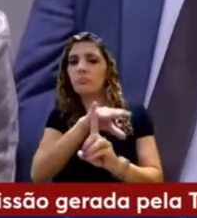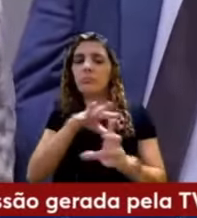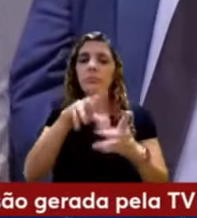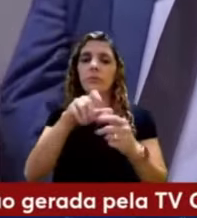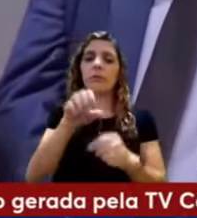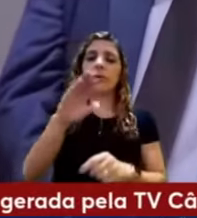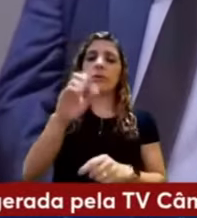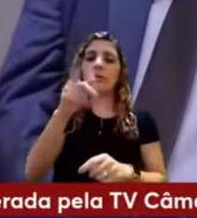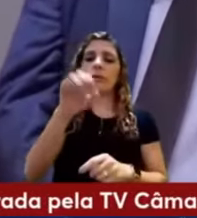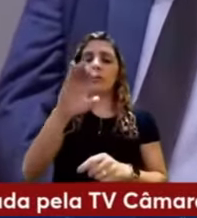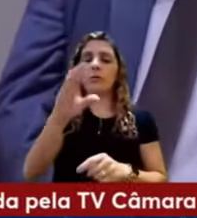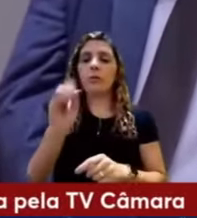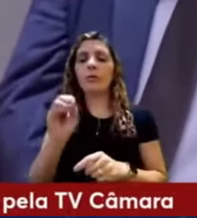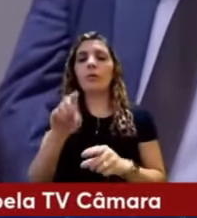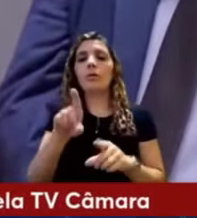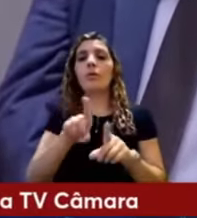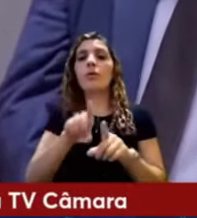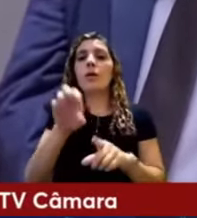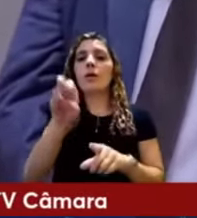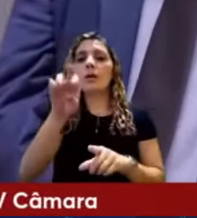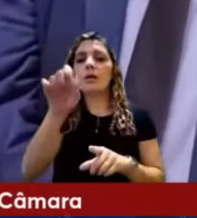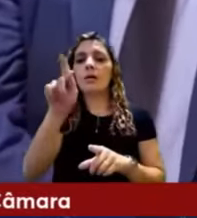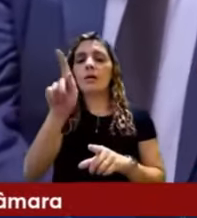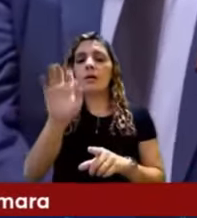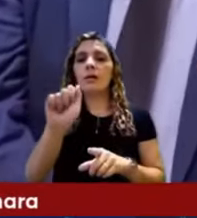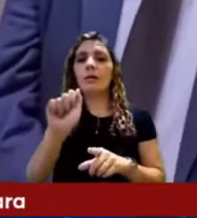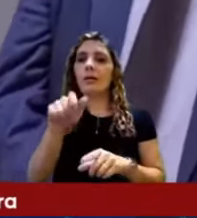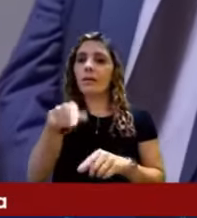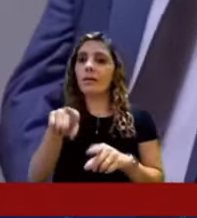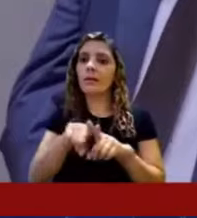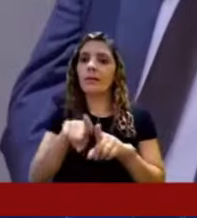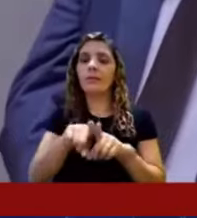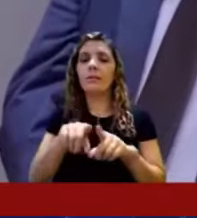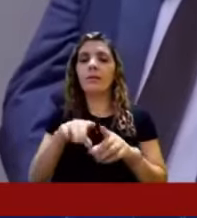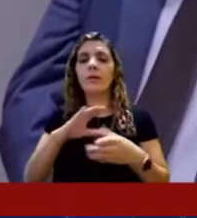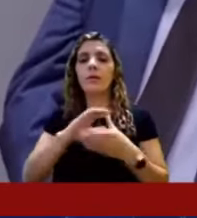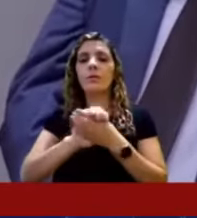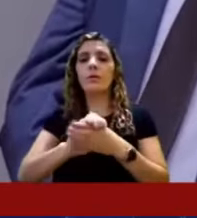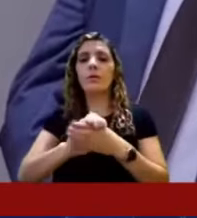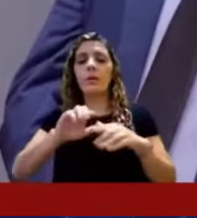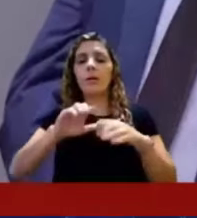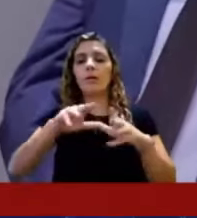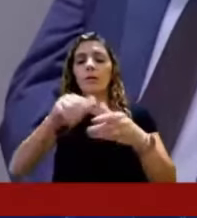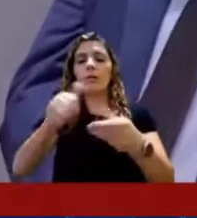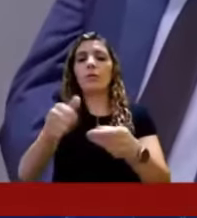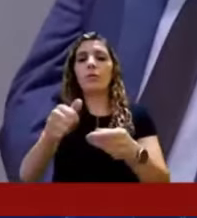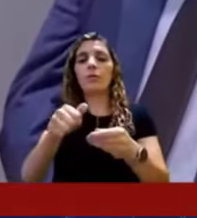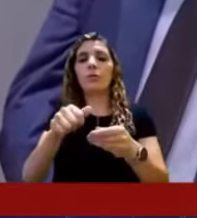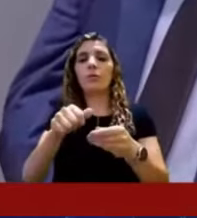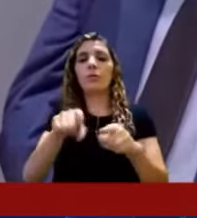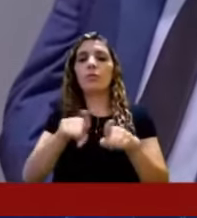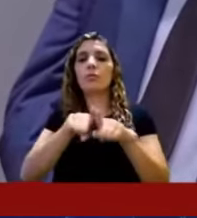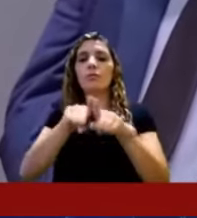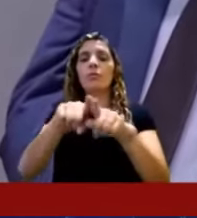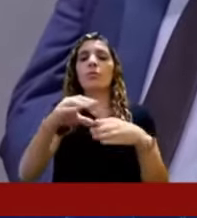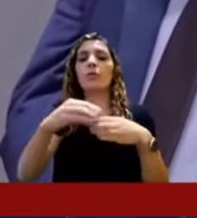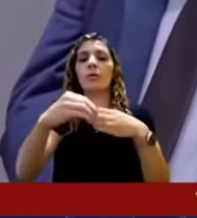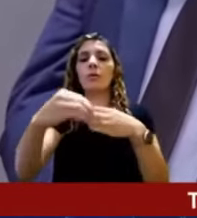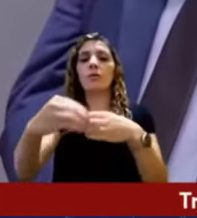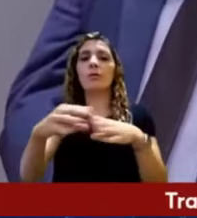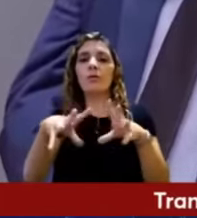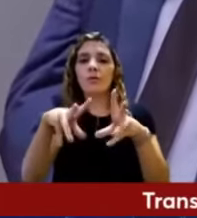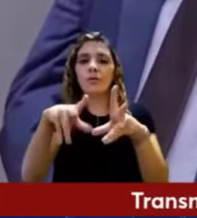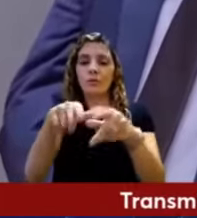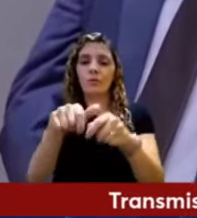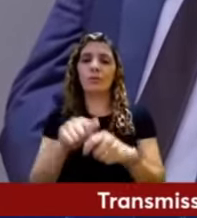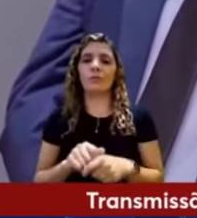Bongás, a Érica, que estava aqui também, em nome dele, saudar todas as nossas lideranças. Ali, Érica, saudar todas as nossas